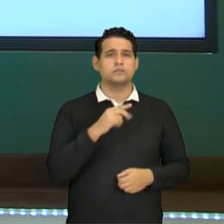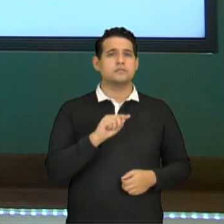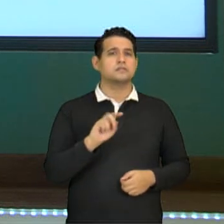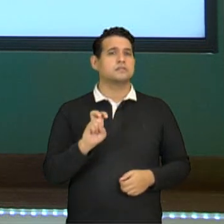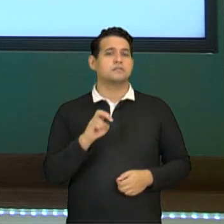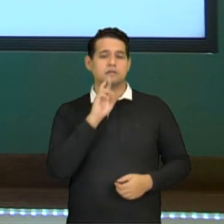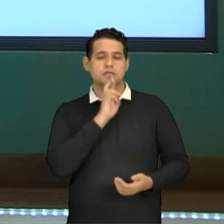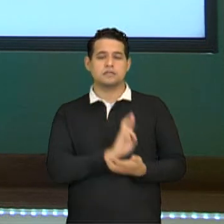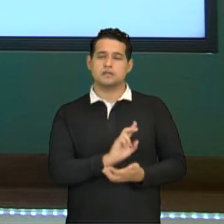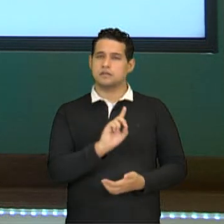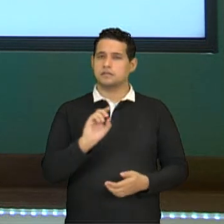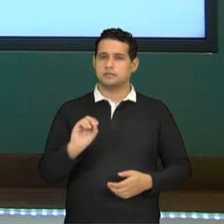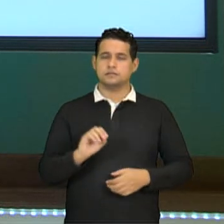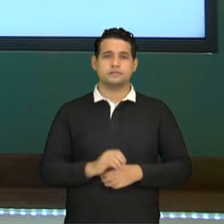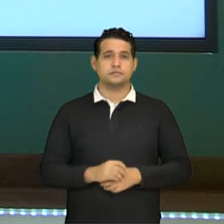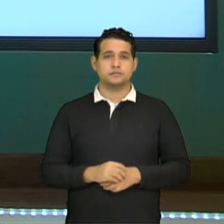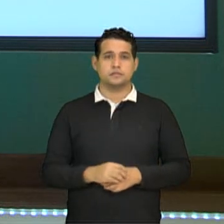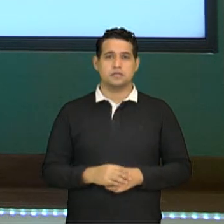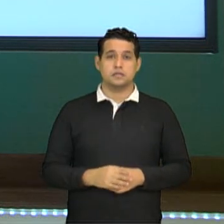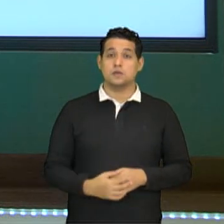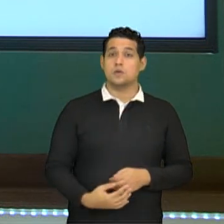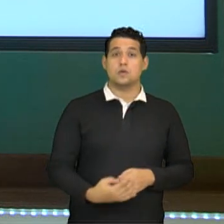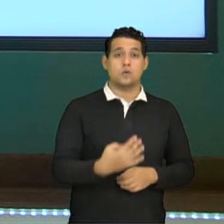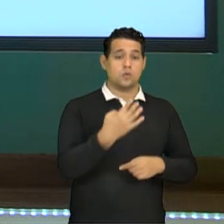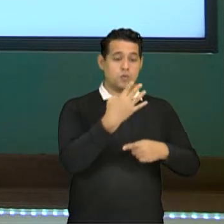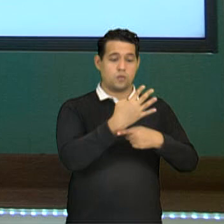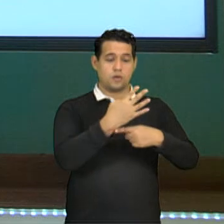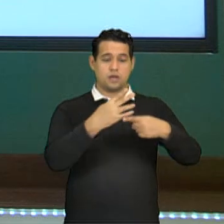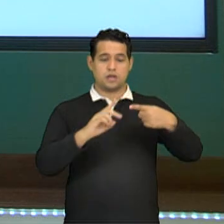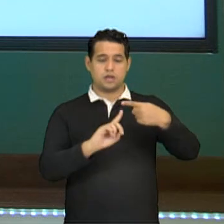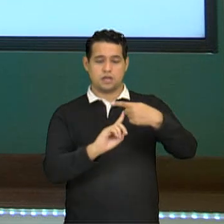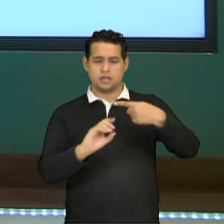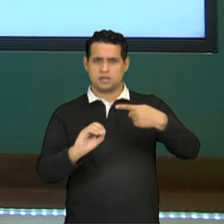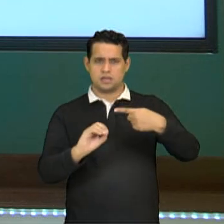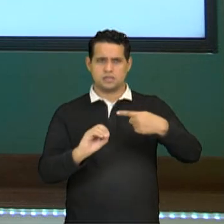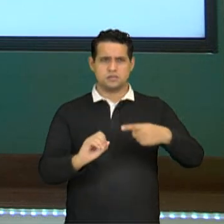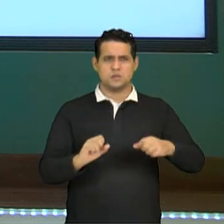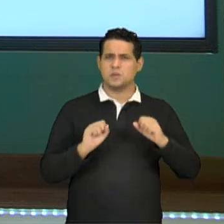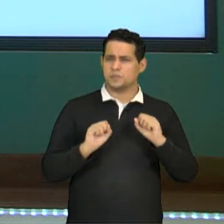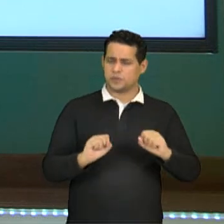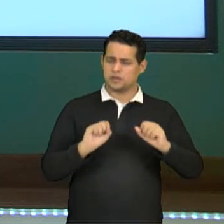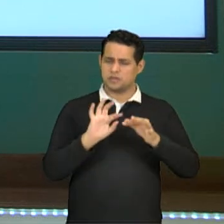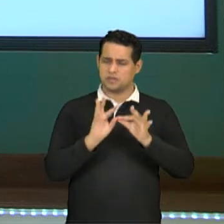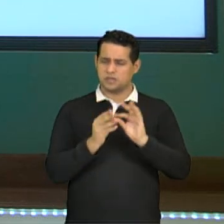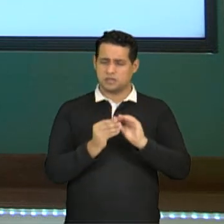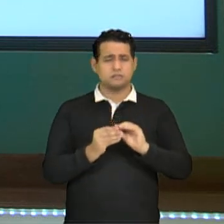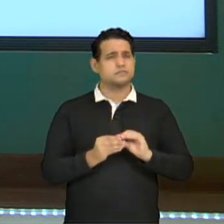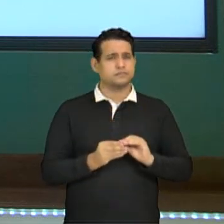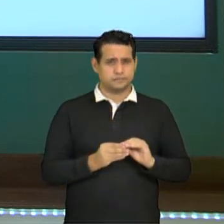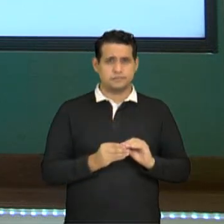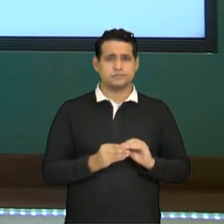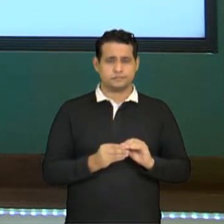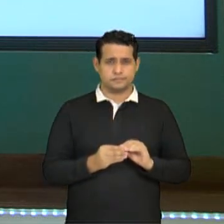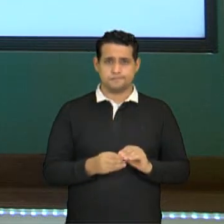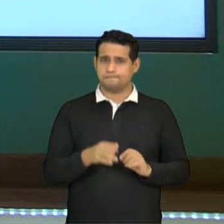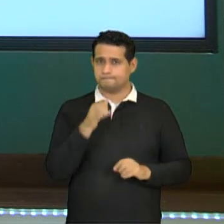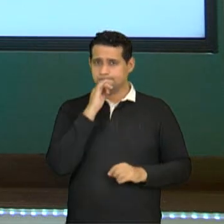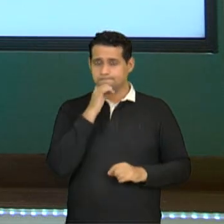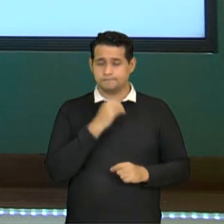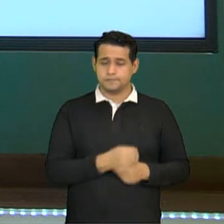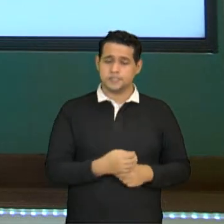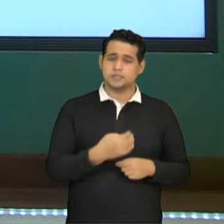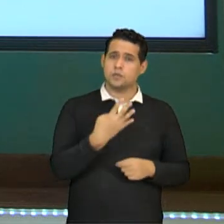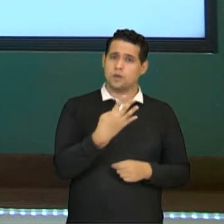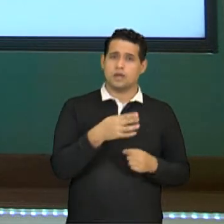5, 10. 4 décimos. Dá para simplificar? Sim. Pessoal, tanto 4